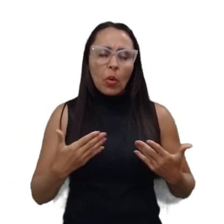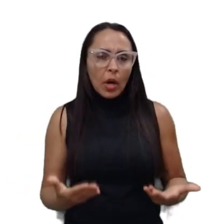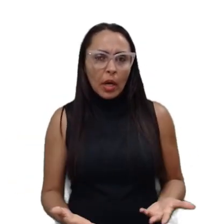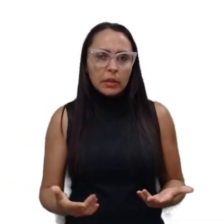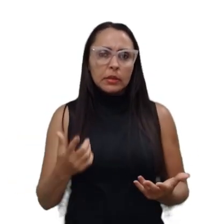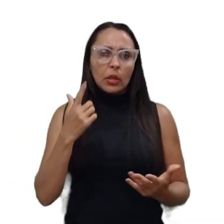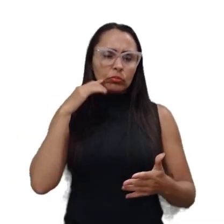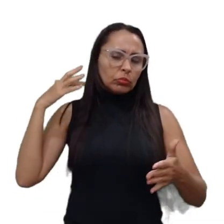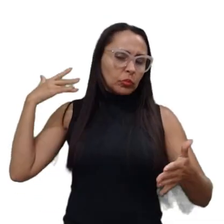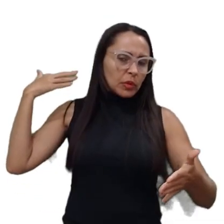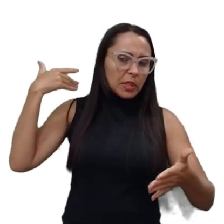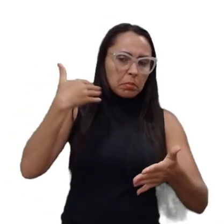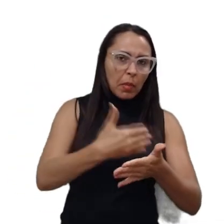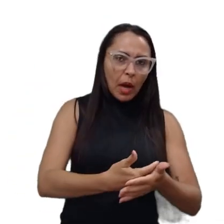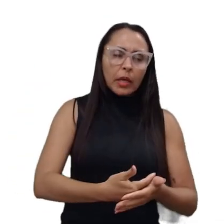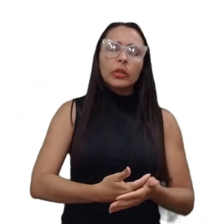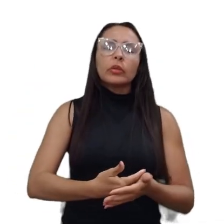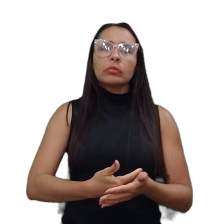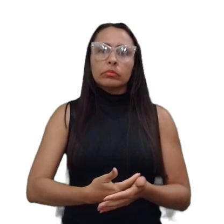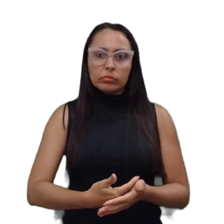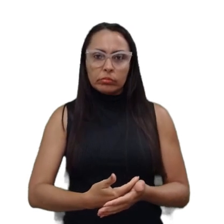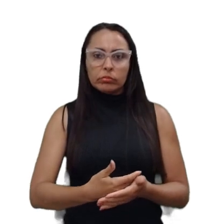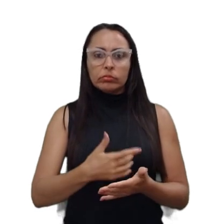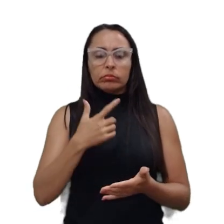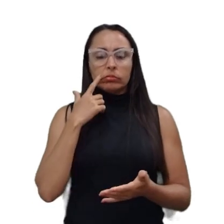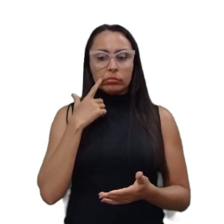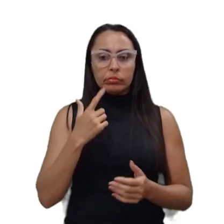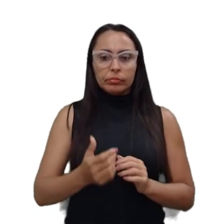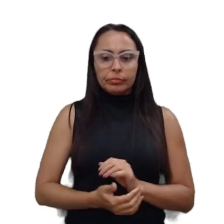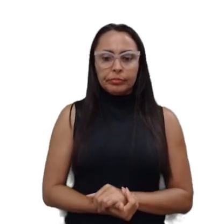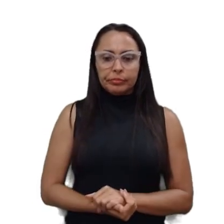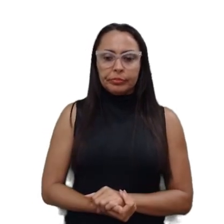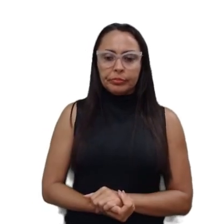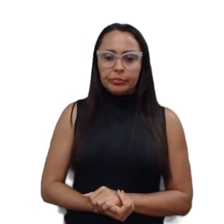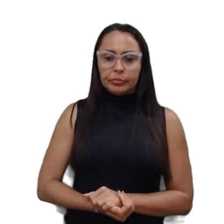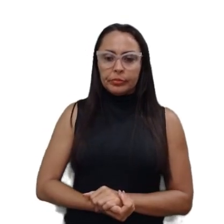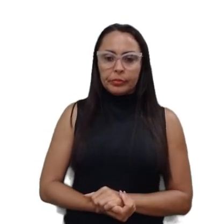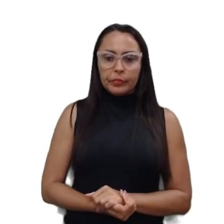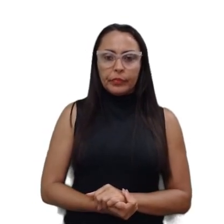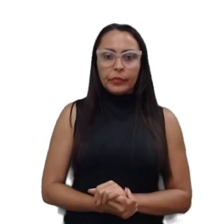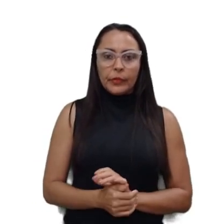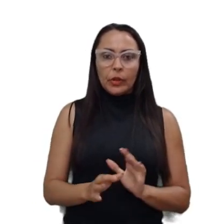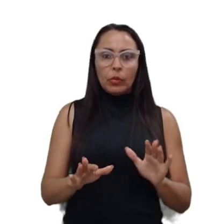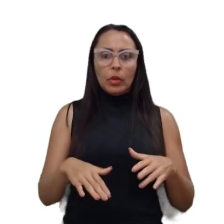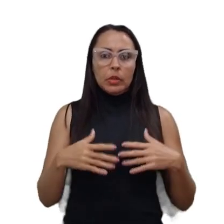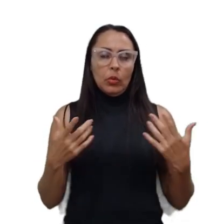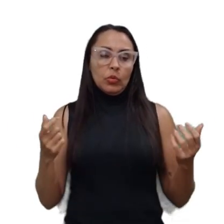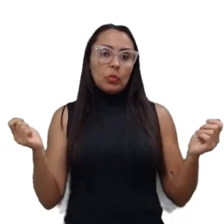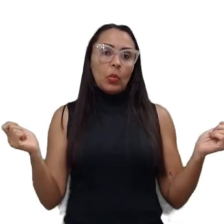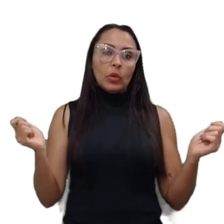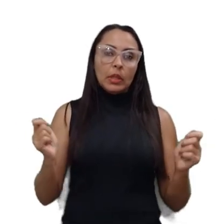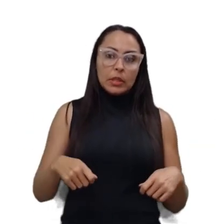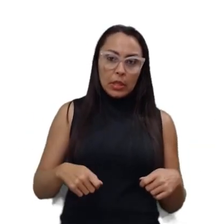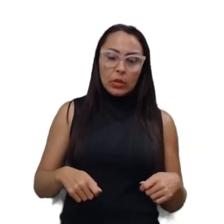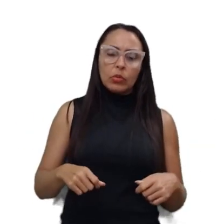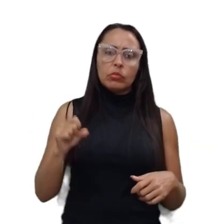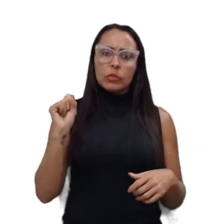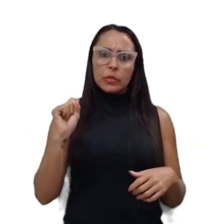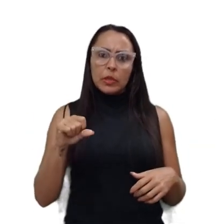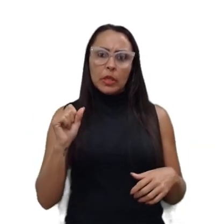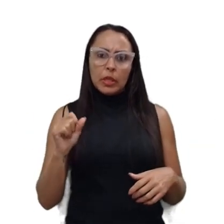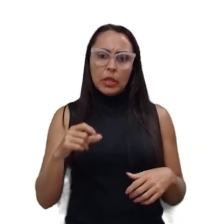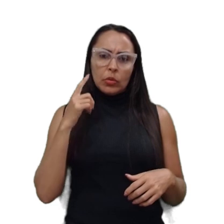os impactos, os prováveis impactos, quais são os potenciais riscos